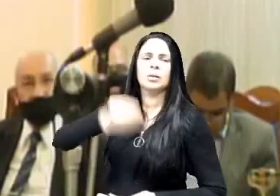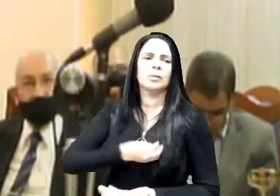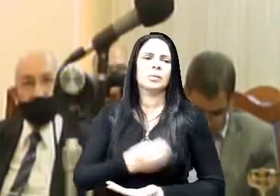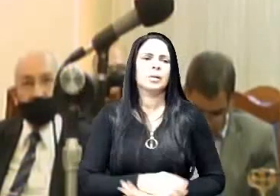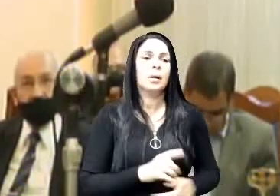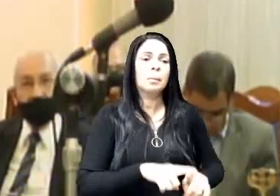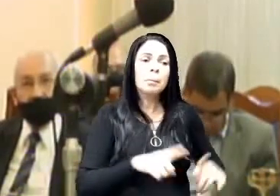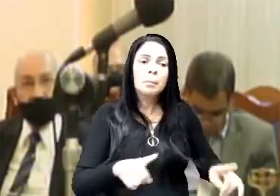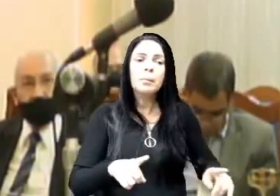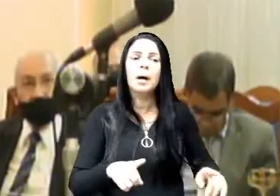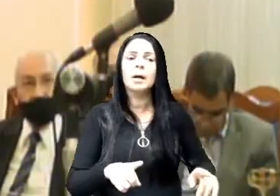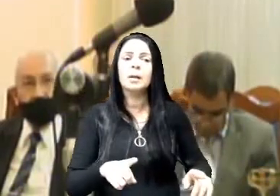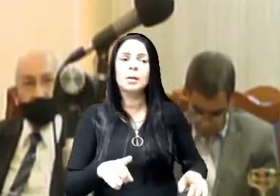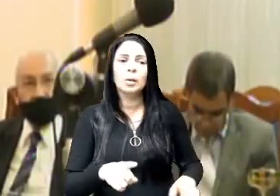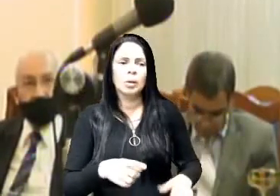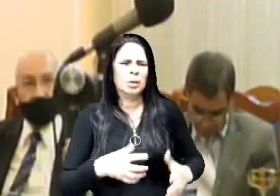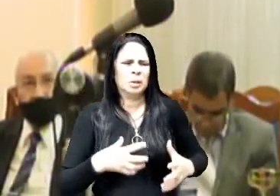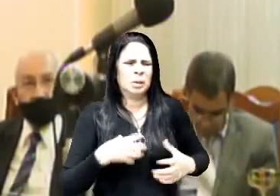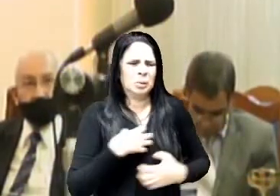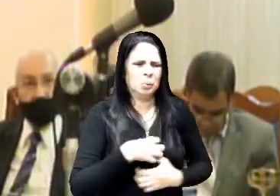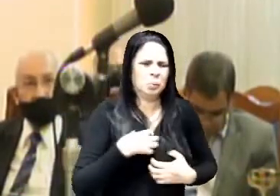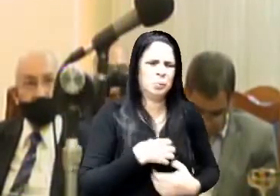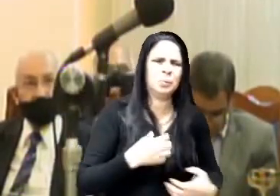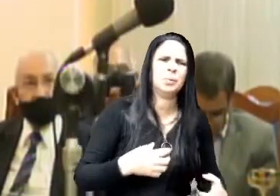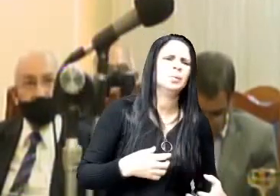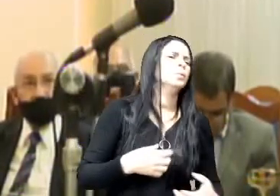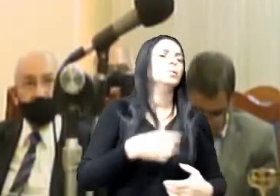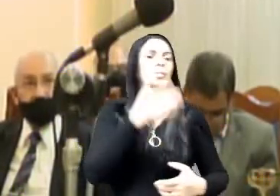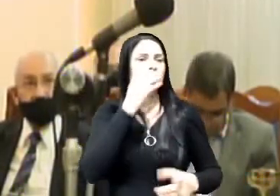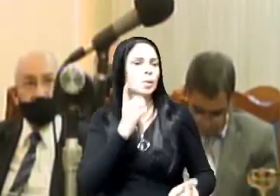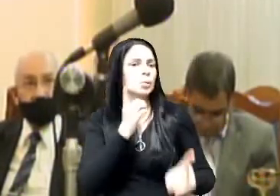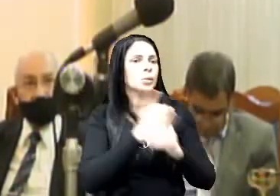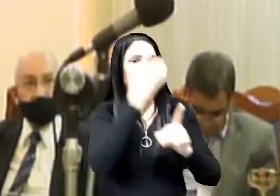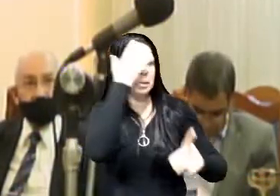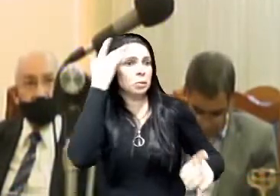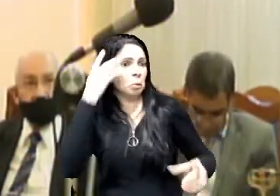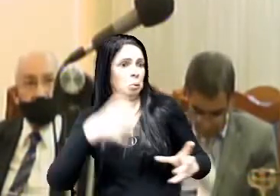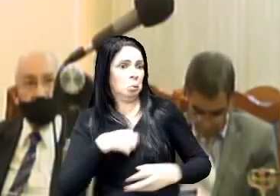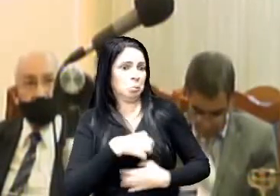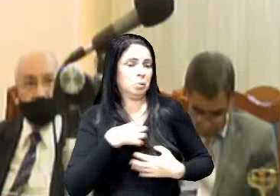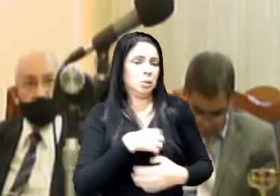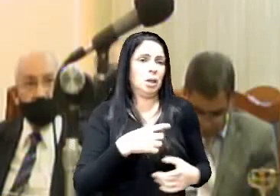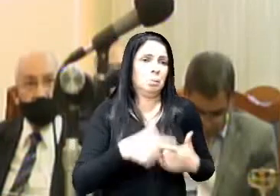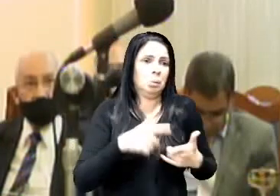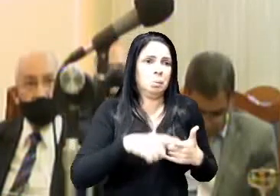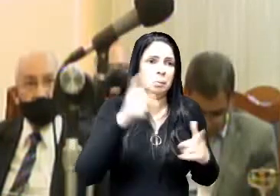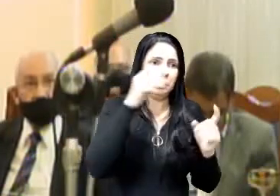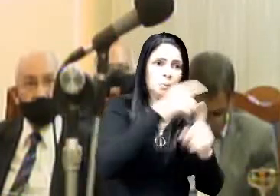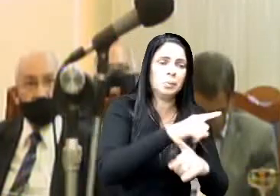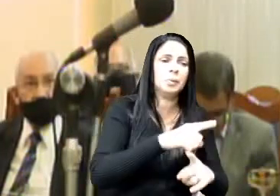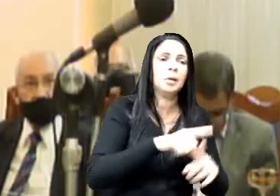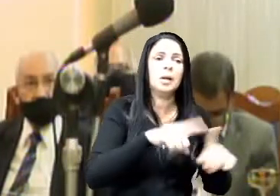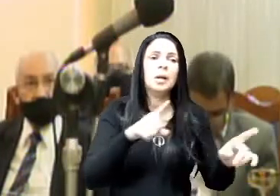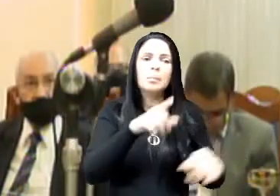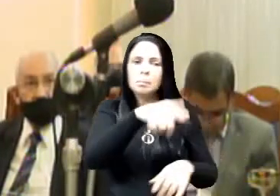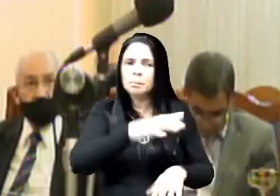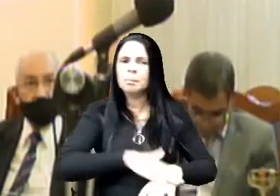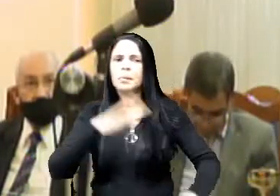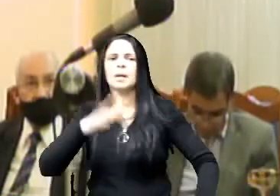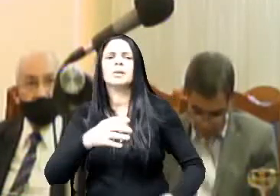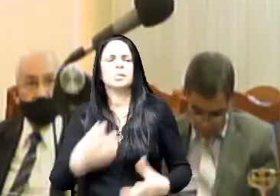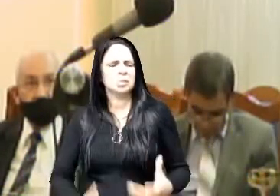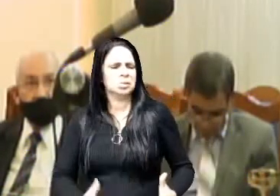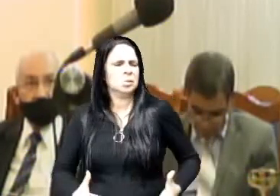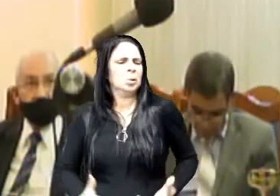Agora, quanto mais atribulado você encontrar esse irmão, pode ficar certo, ele é mais cheio do